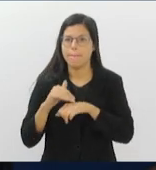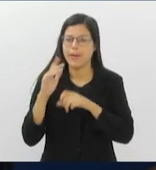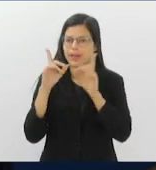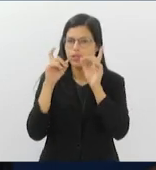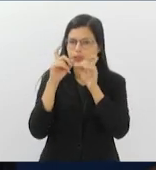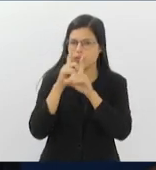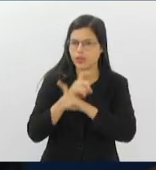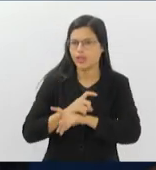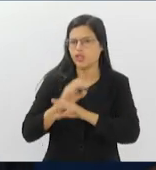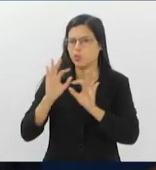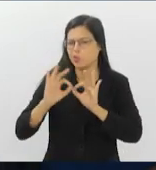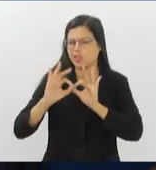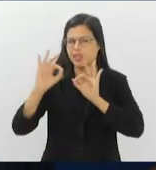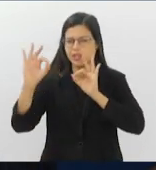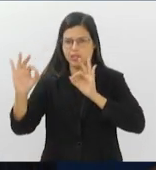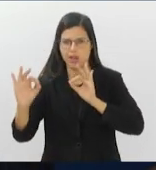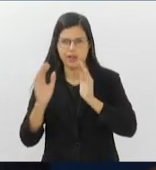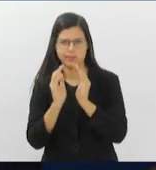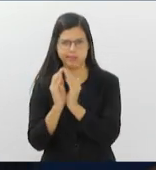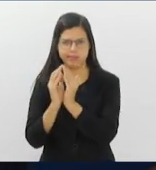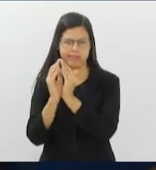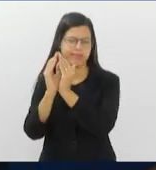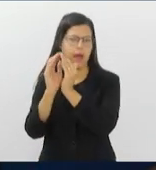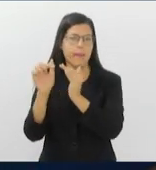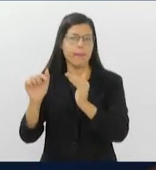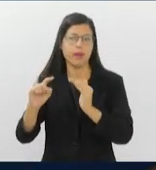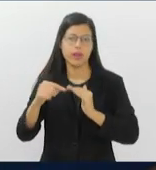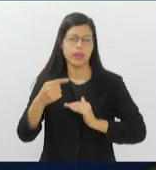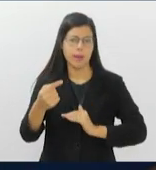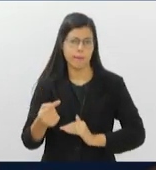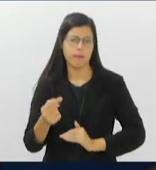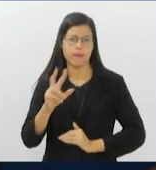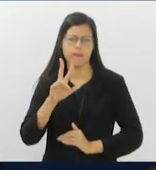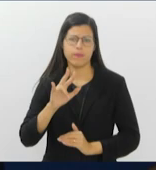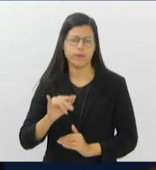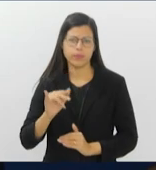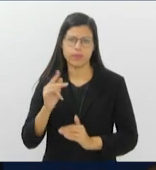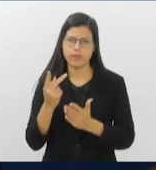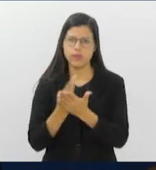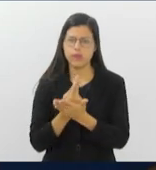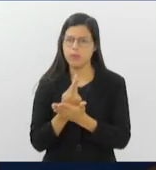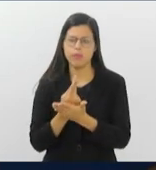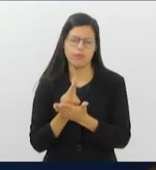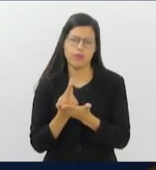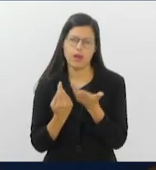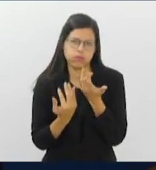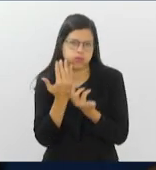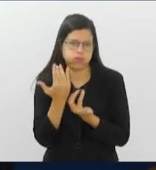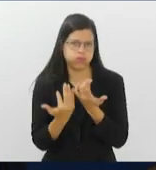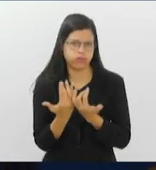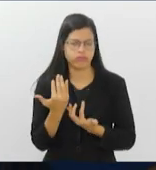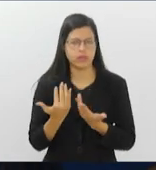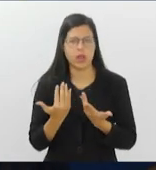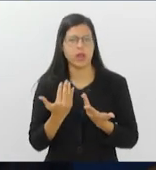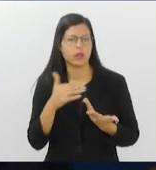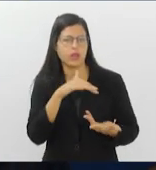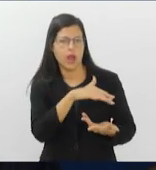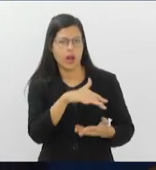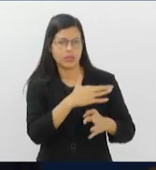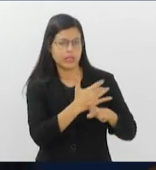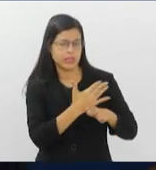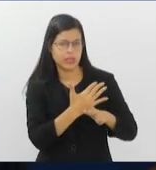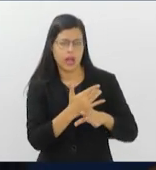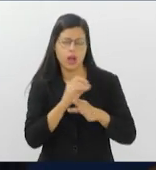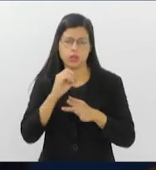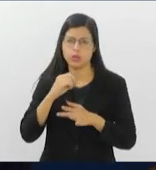desses balões que posteriormente vão terminar em incêndios, seja na área urbana, seja na área